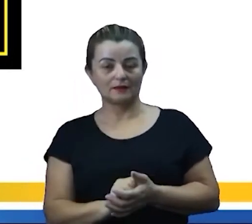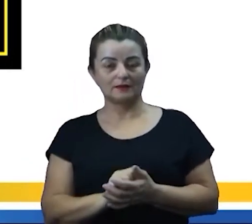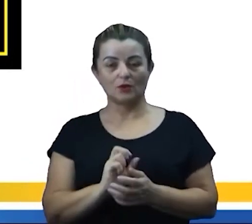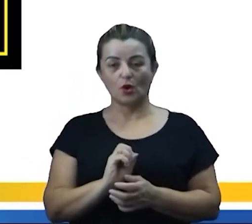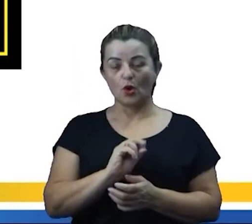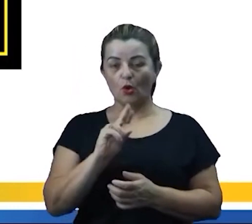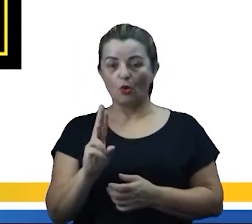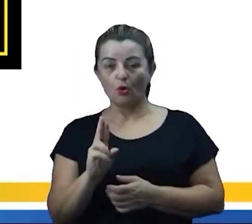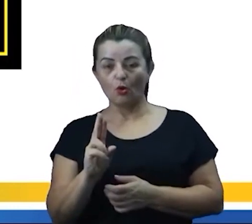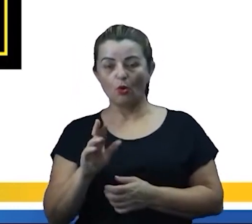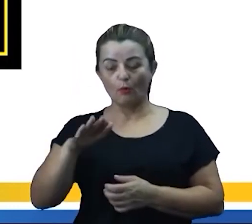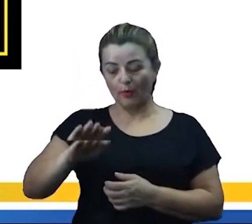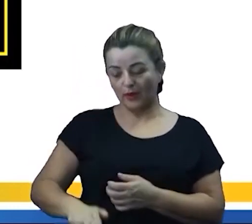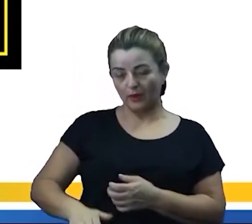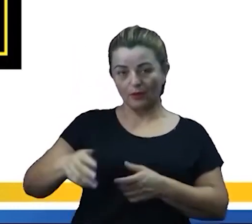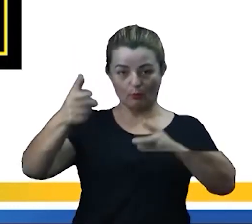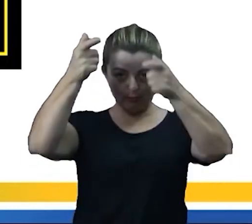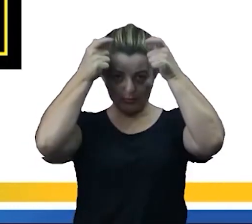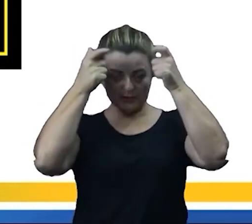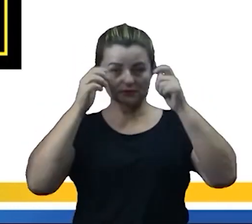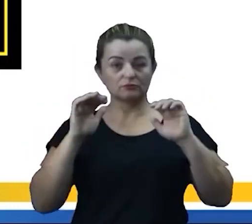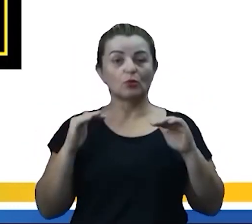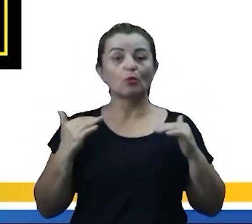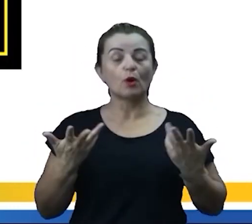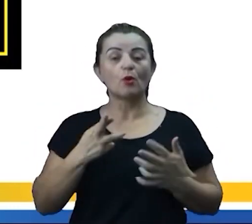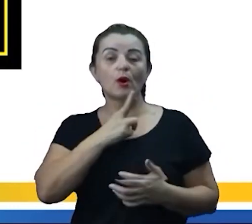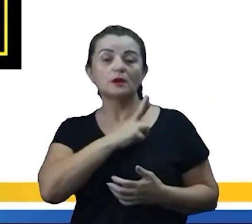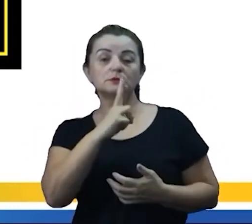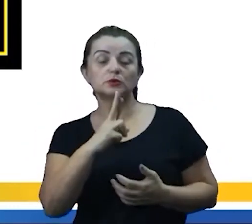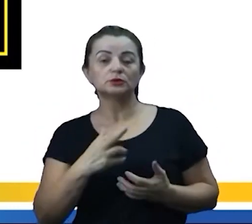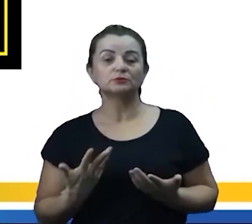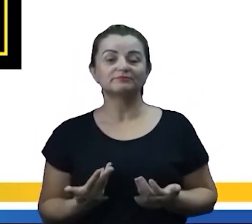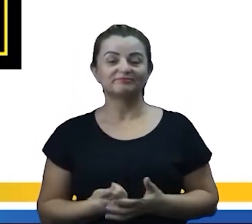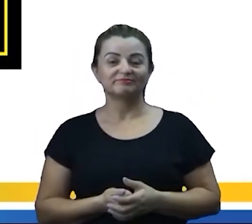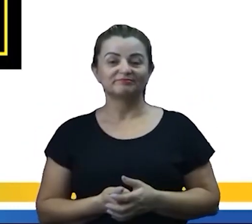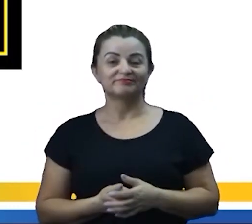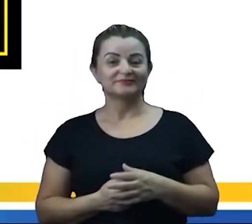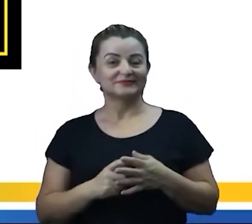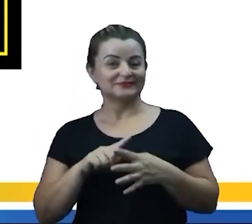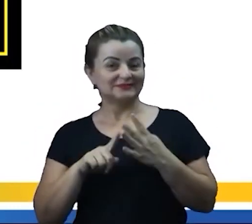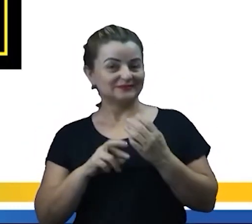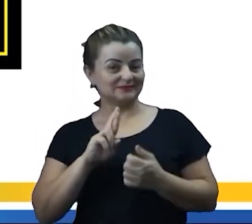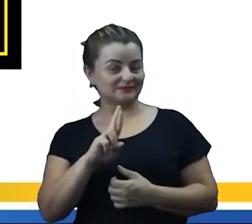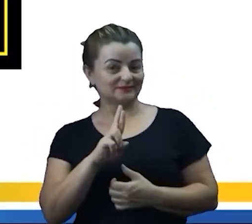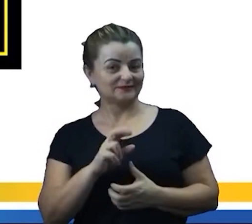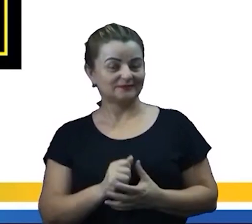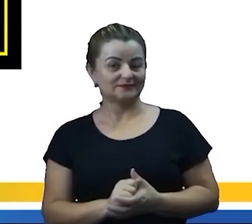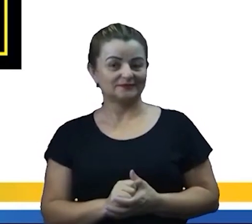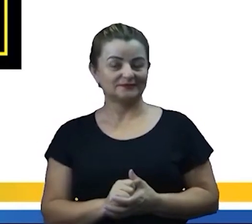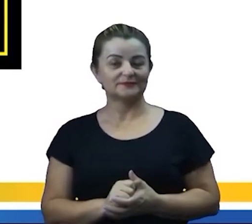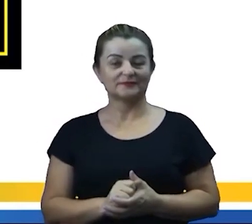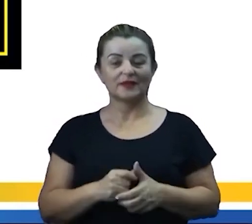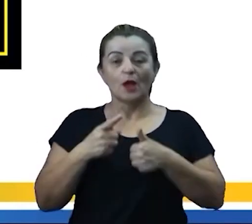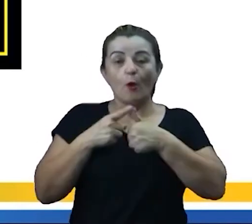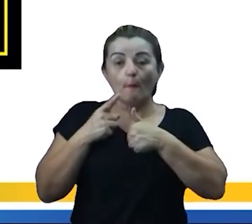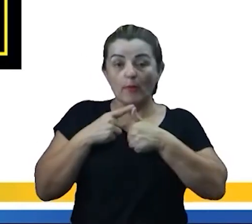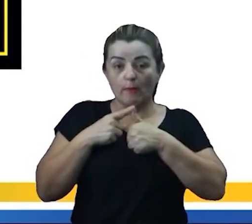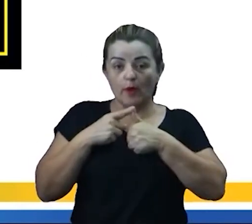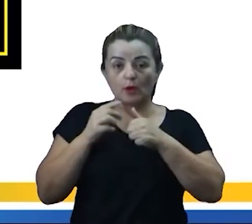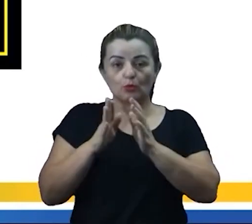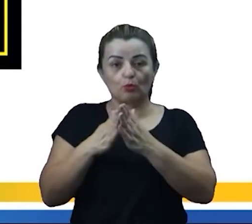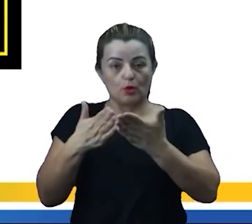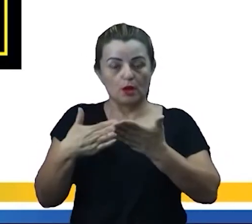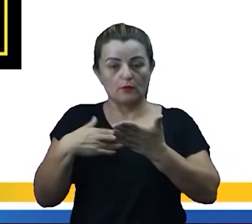ou Pequeno Príncipe? E aí, qual é a nossa resposta? Resposta é... Gente, o primeiro livro